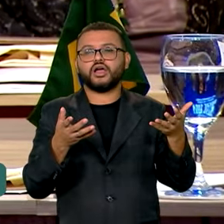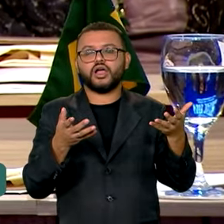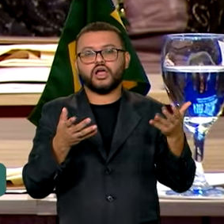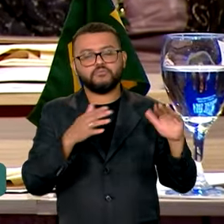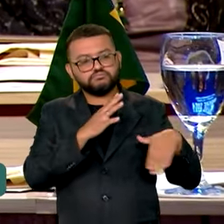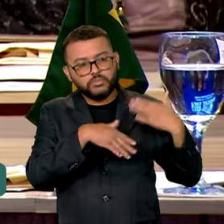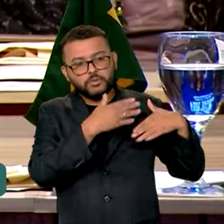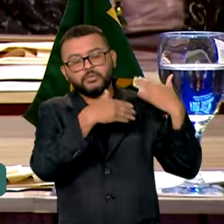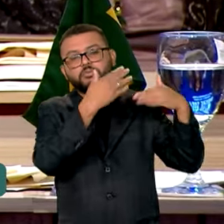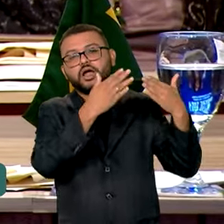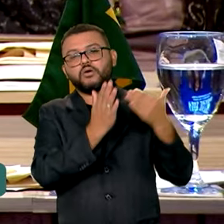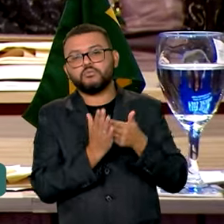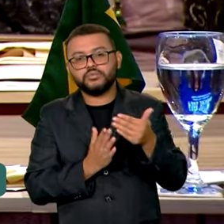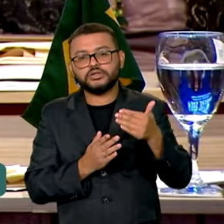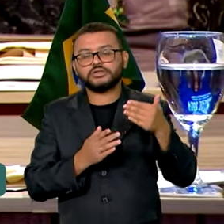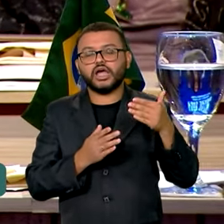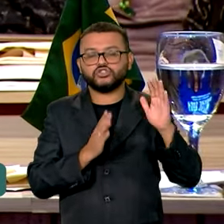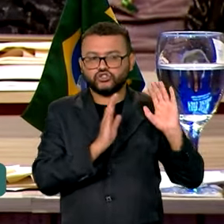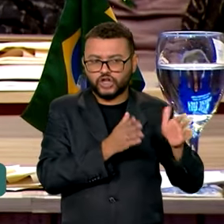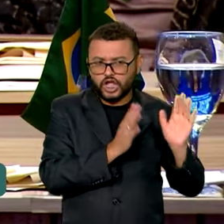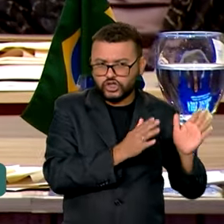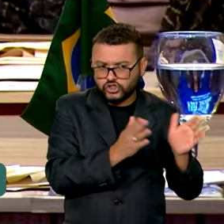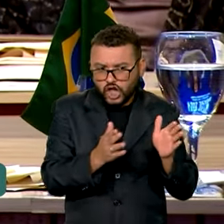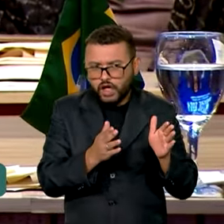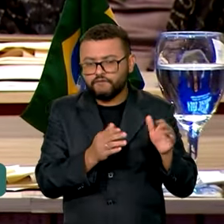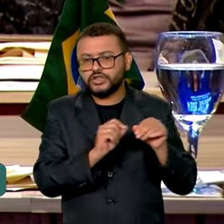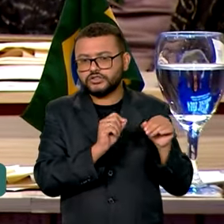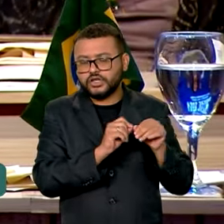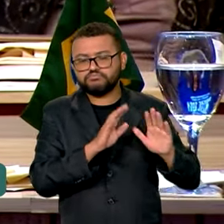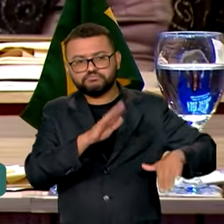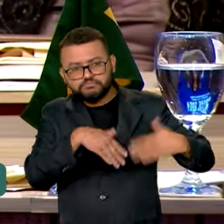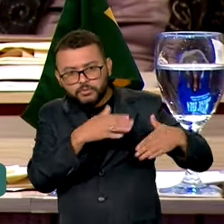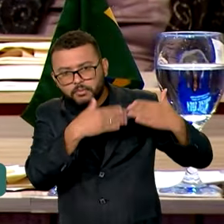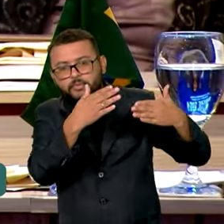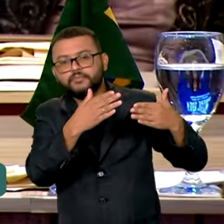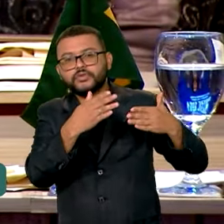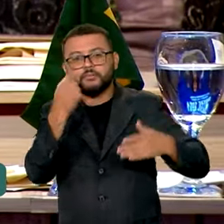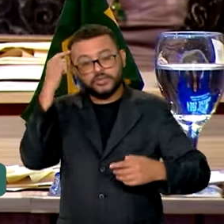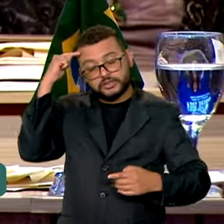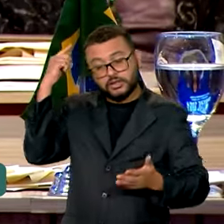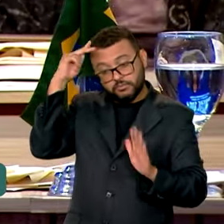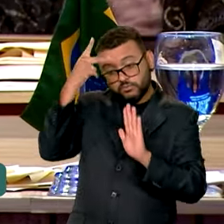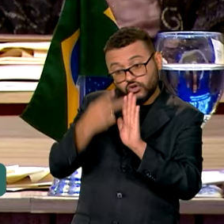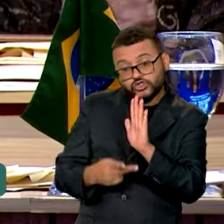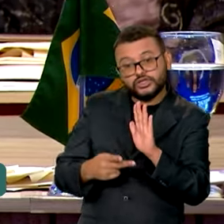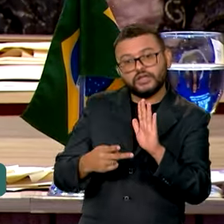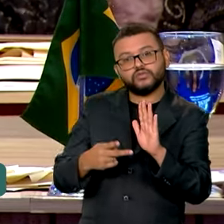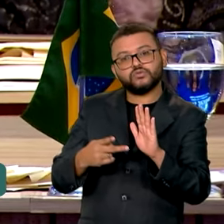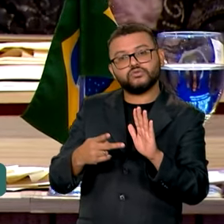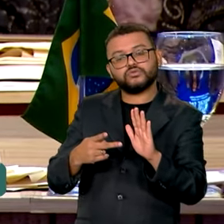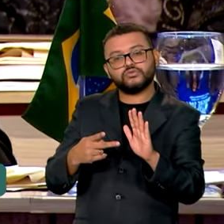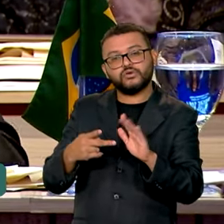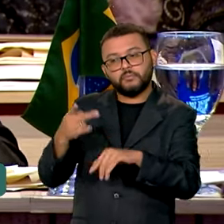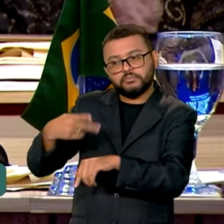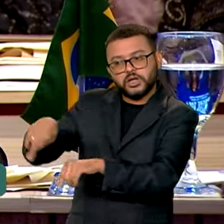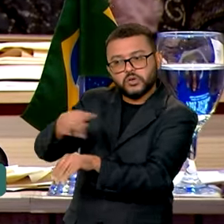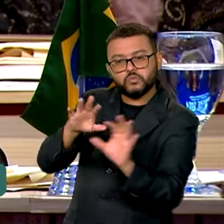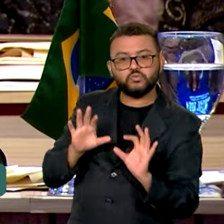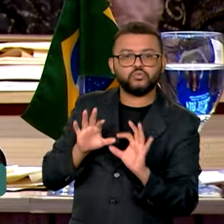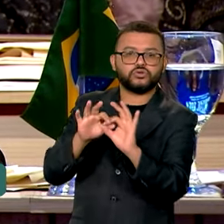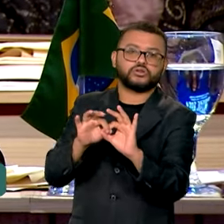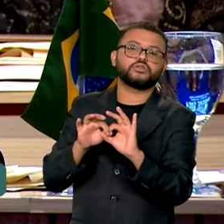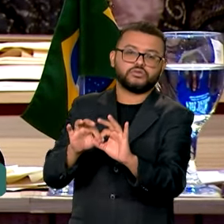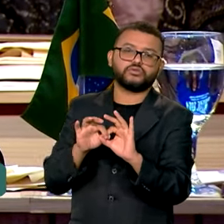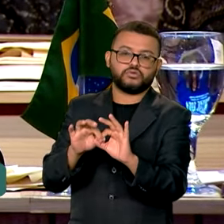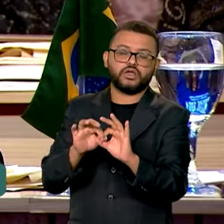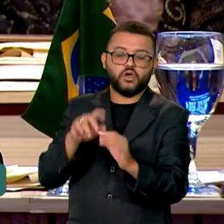impulso às iniciativas existentes, alinhando esforços no plano doméstico e internacional. Queremos colocar